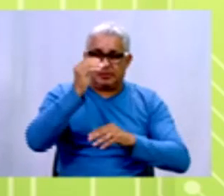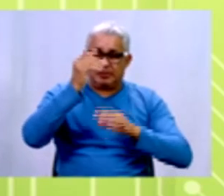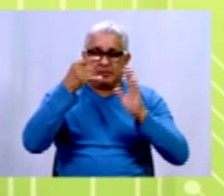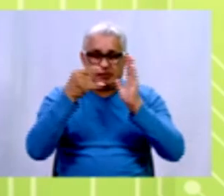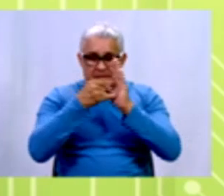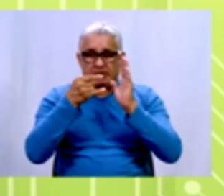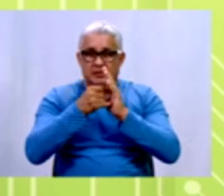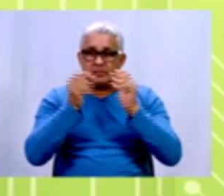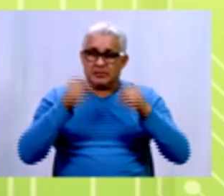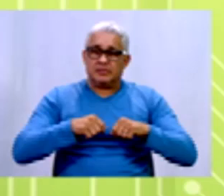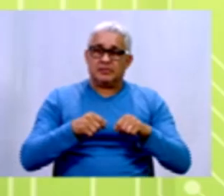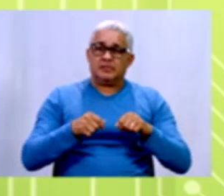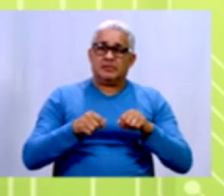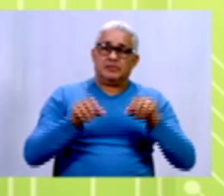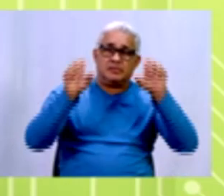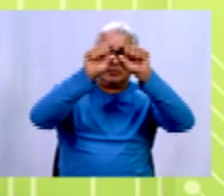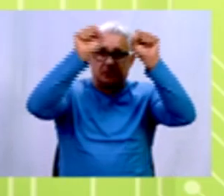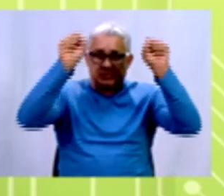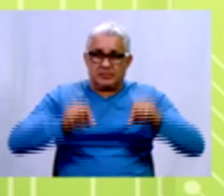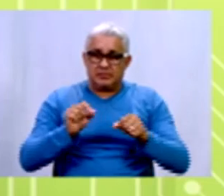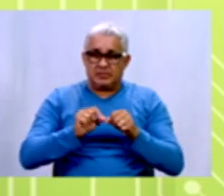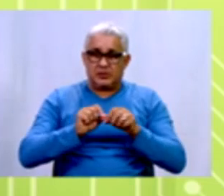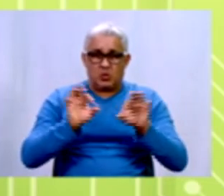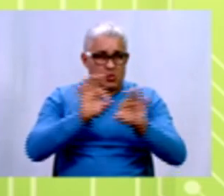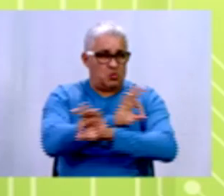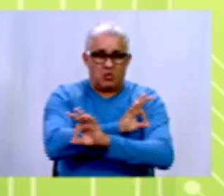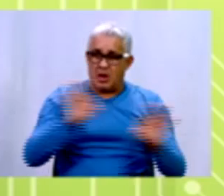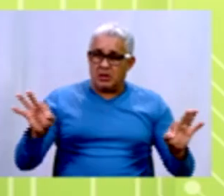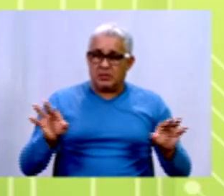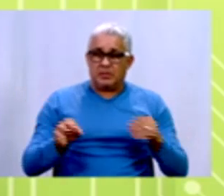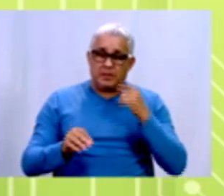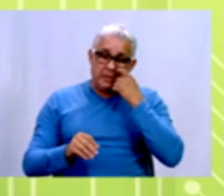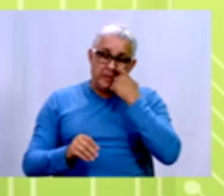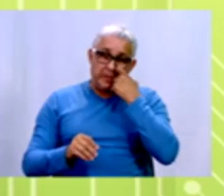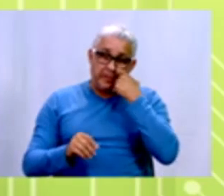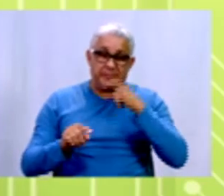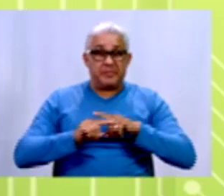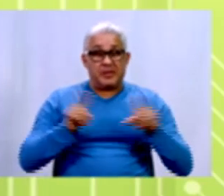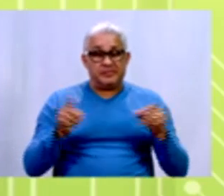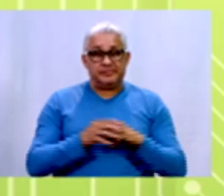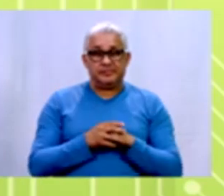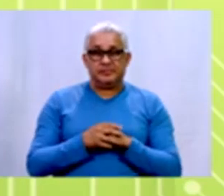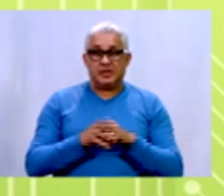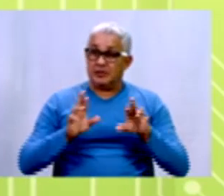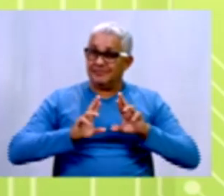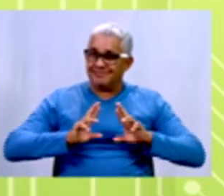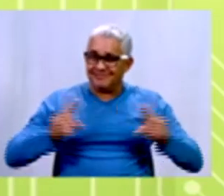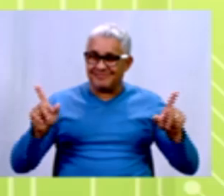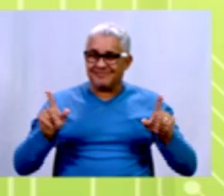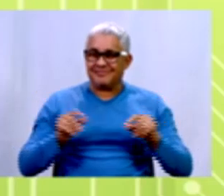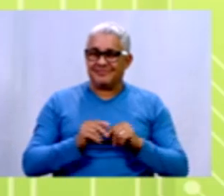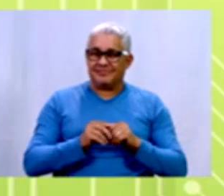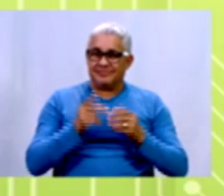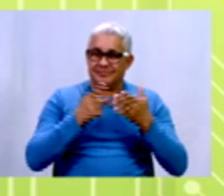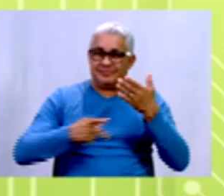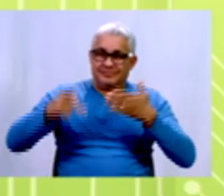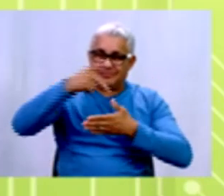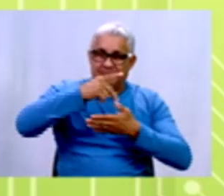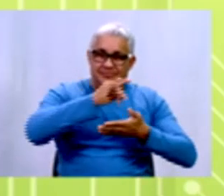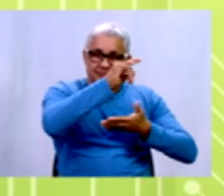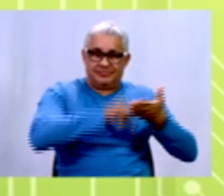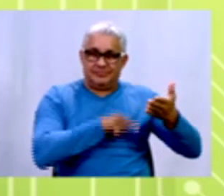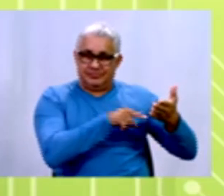poder produzir o sistema com qualidade, né? Mas não é a prioridade, não tem que ser a documentação, porque